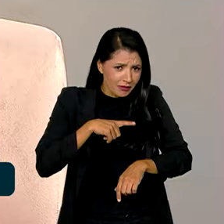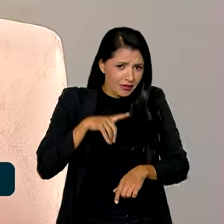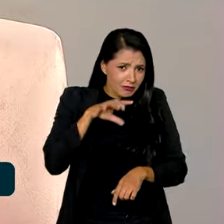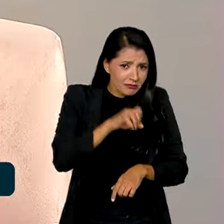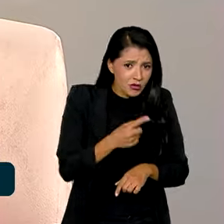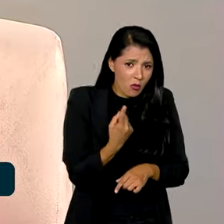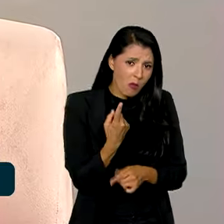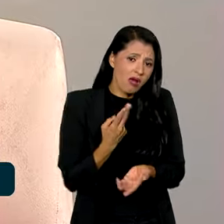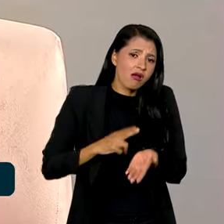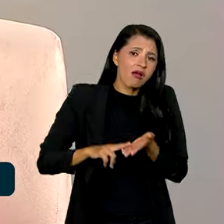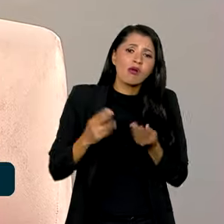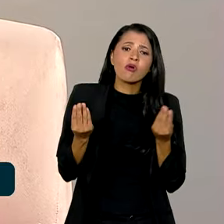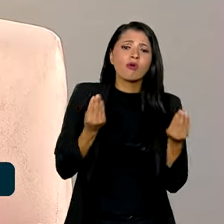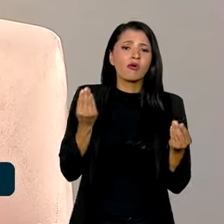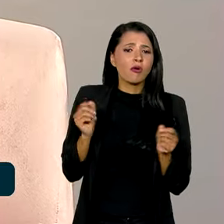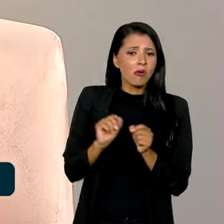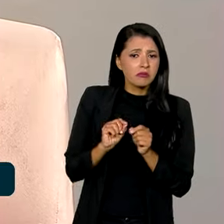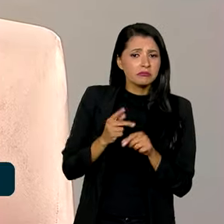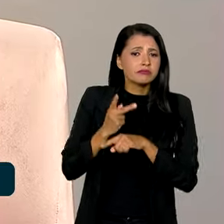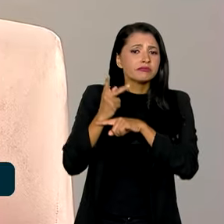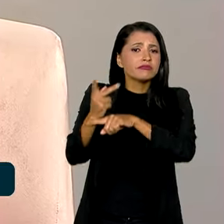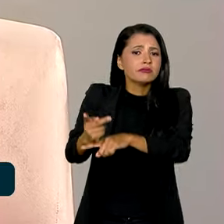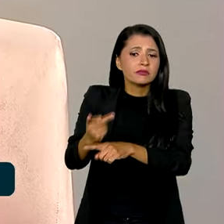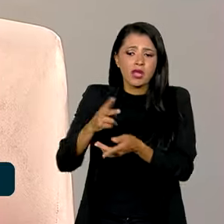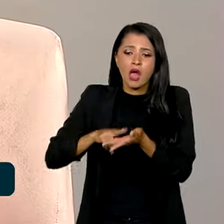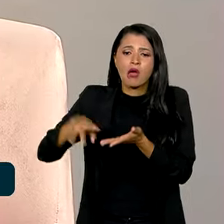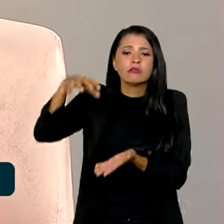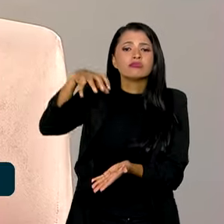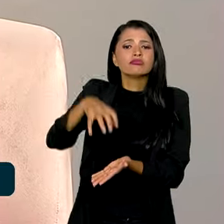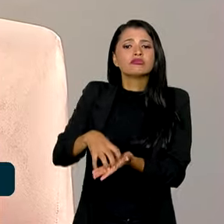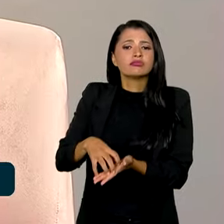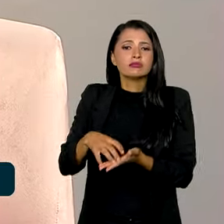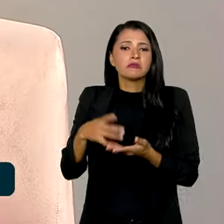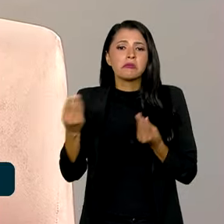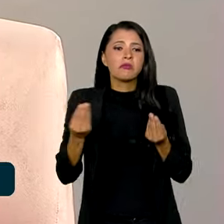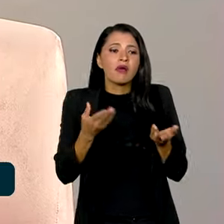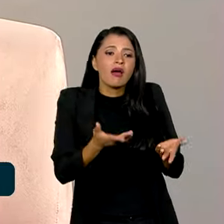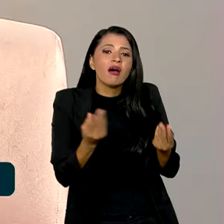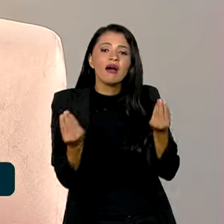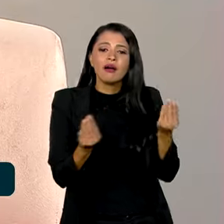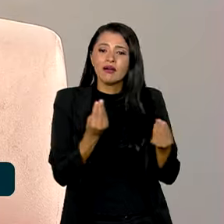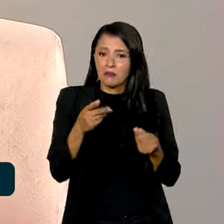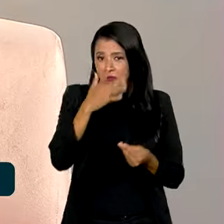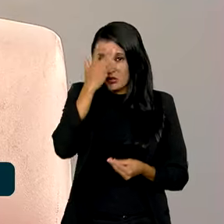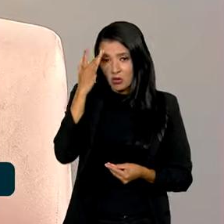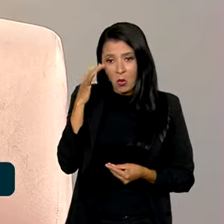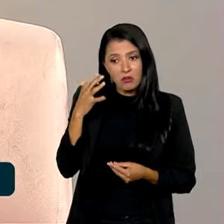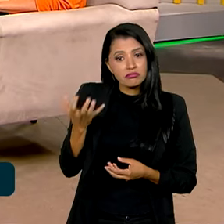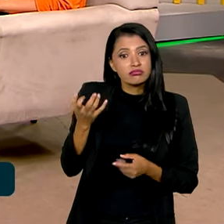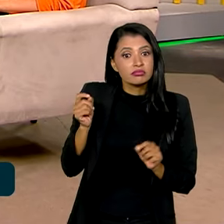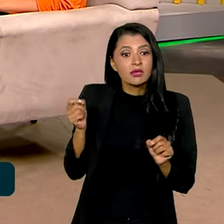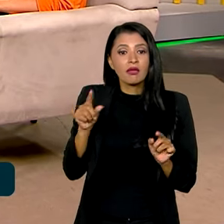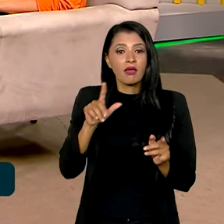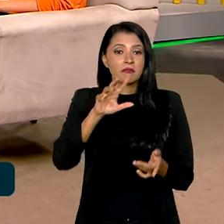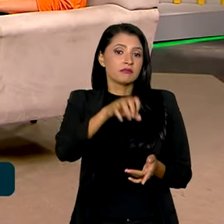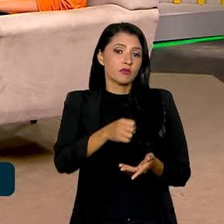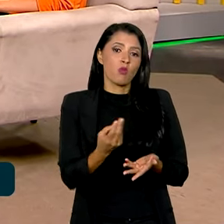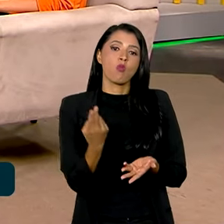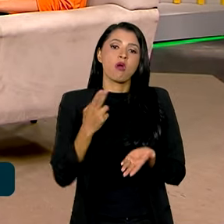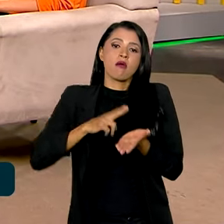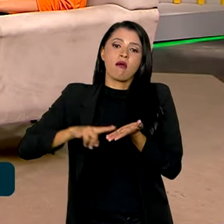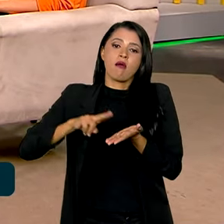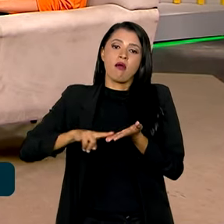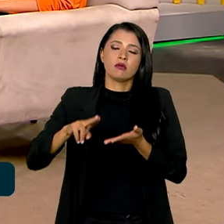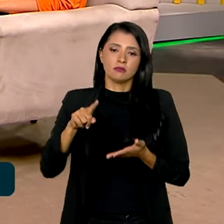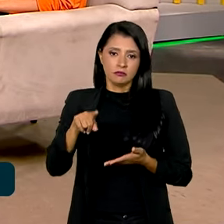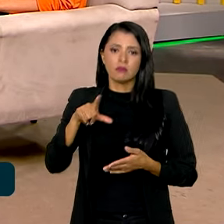uma cartinha? Como que funciona? Tem que procurar os Correios para a gente dar o serviço para quem ainda quer adotar uma carta? Sim, claro, dá tempo